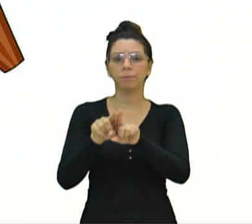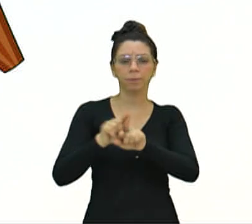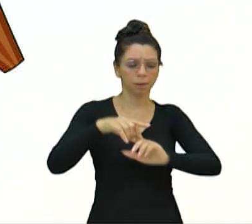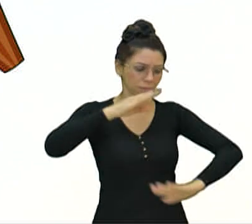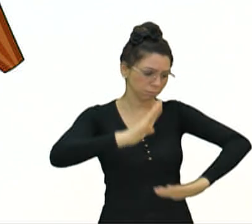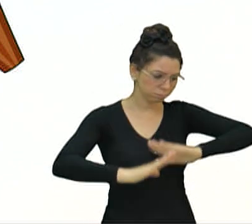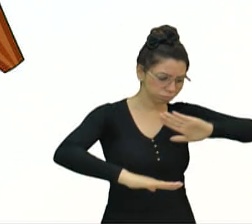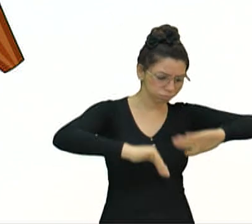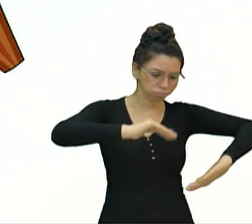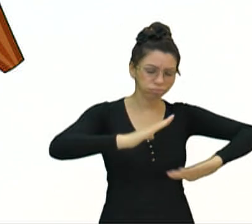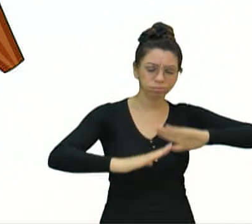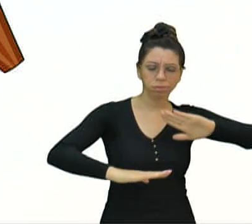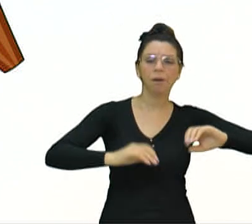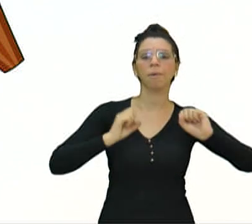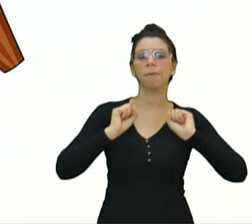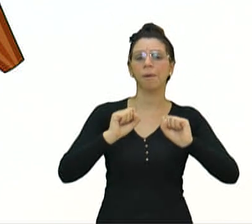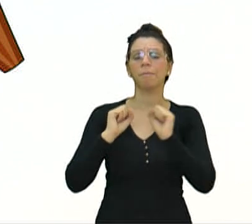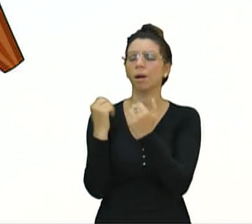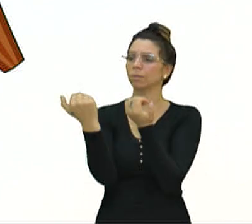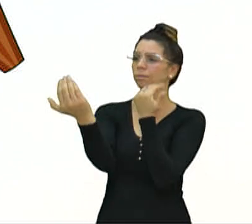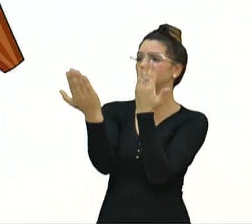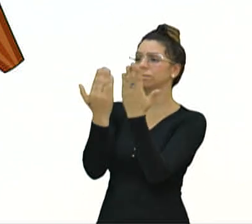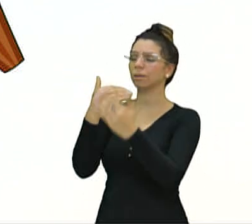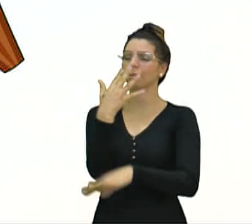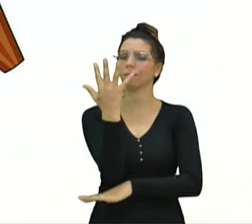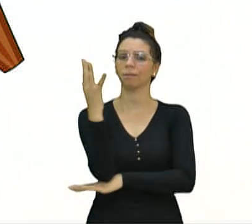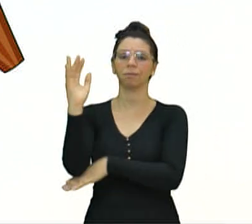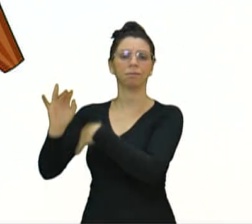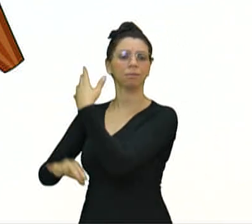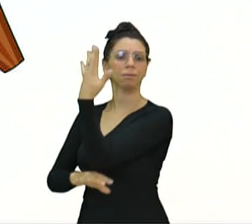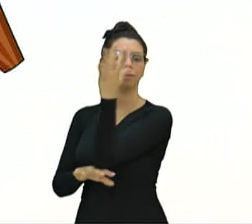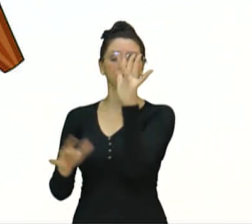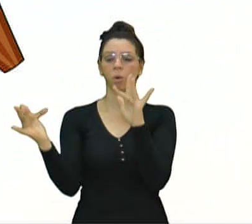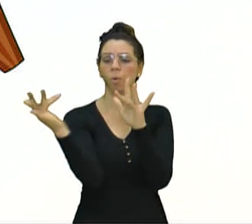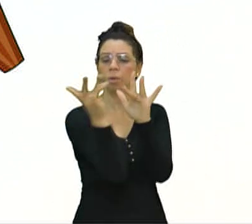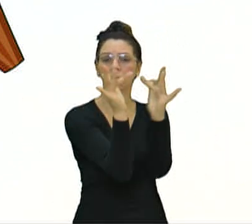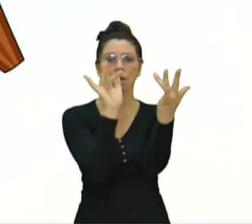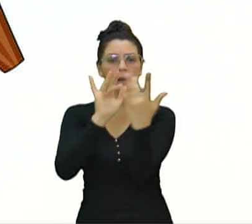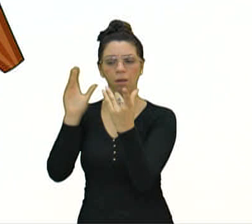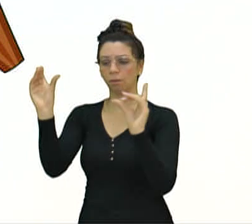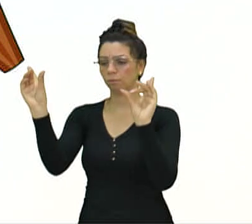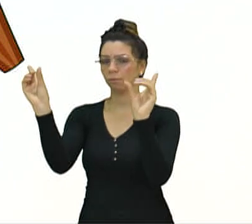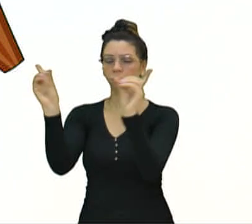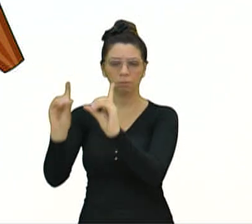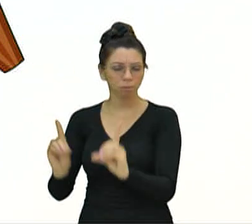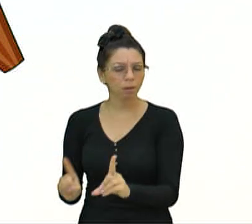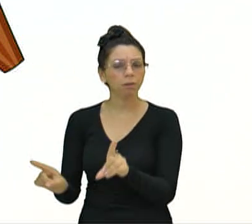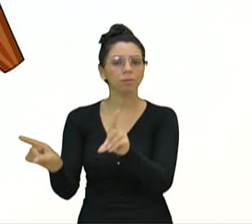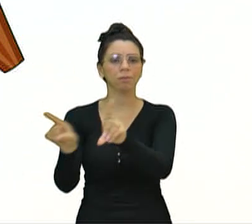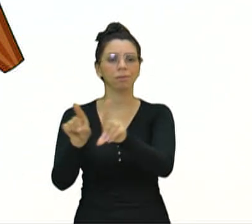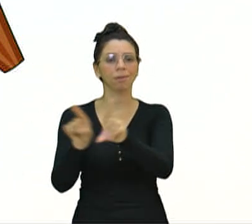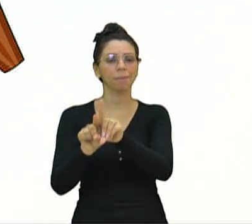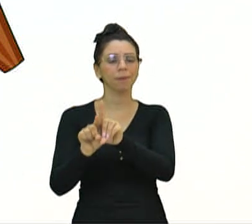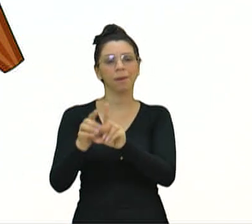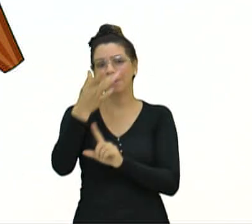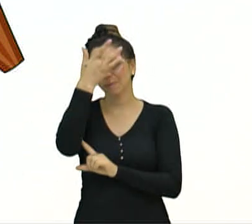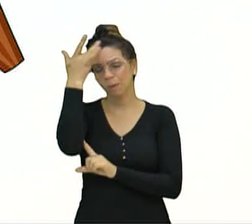com os elementos da natureza e da mesma forma conversar também com seus deuses e com as pessoas que já se foram.